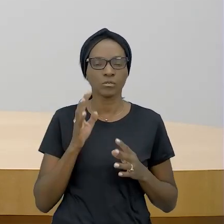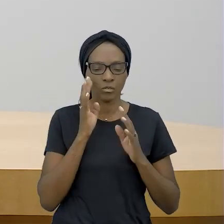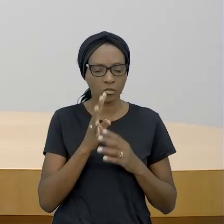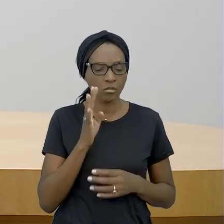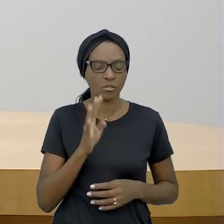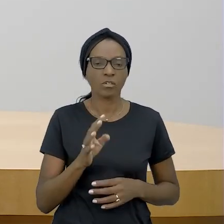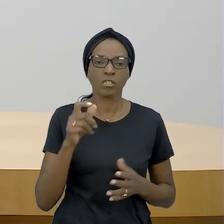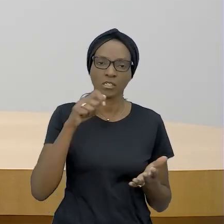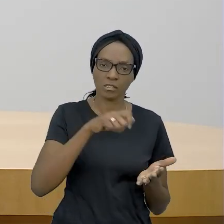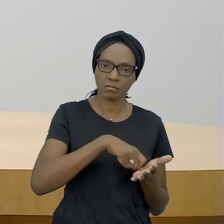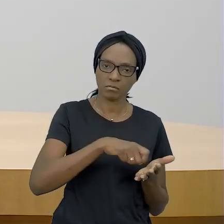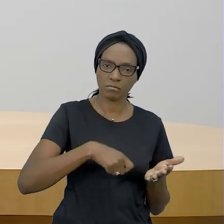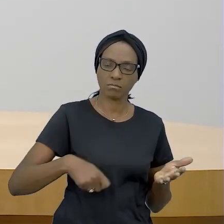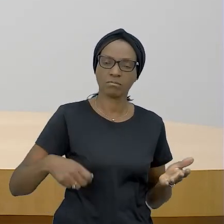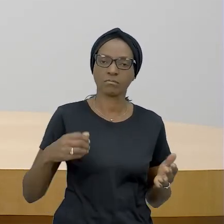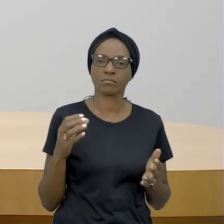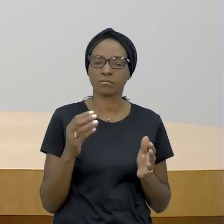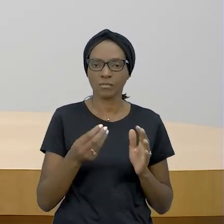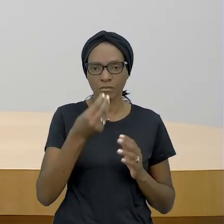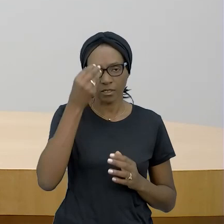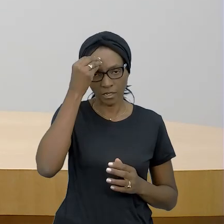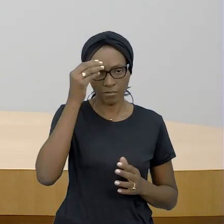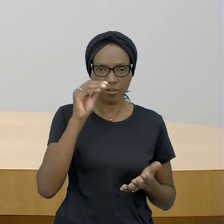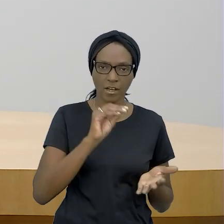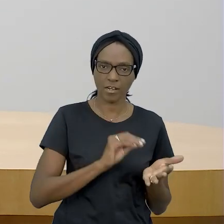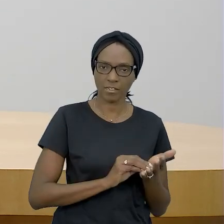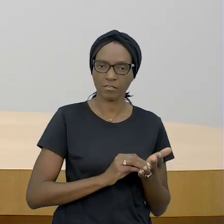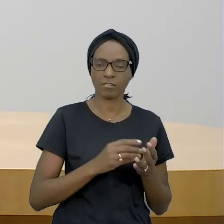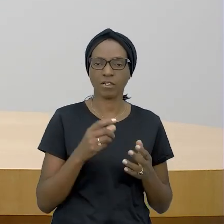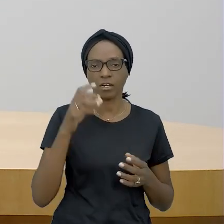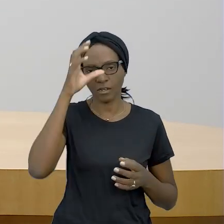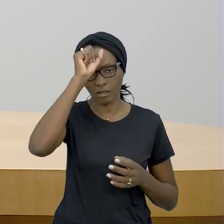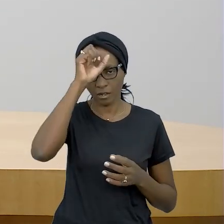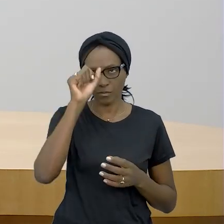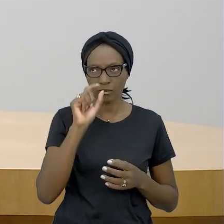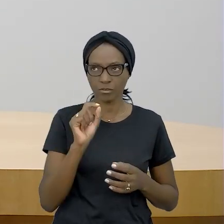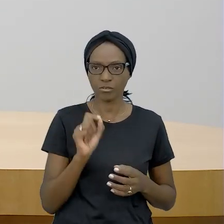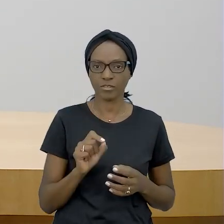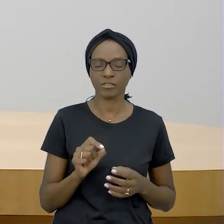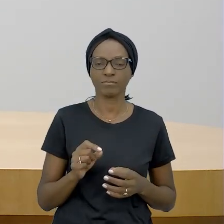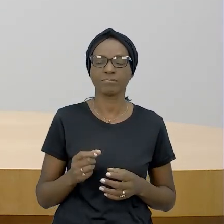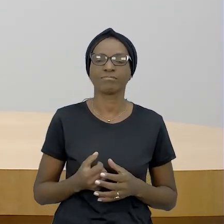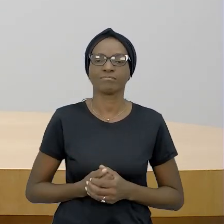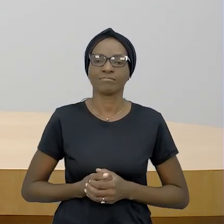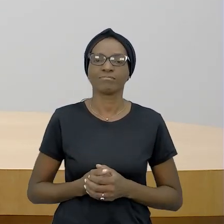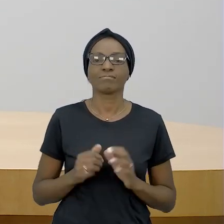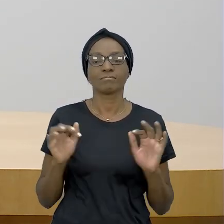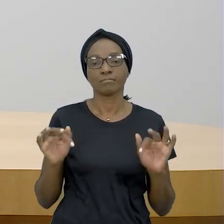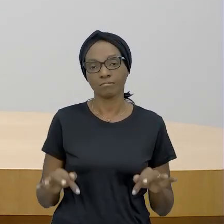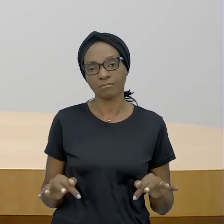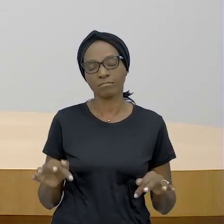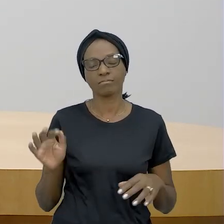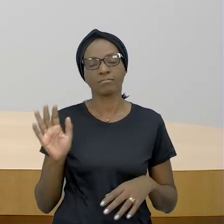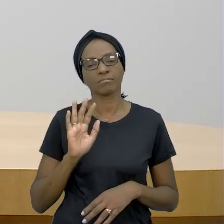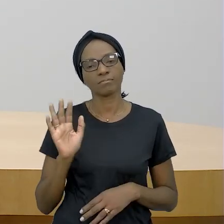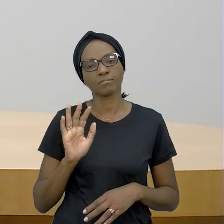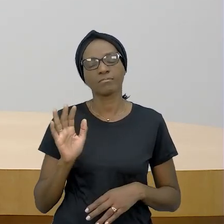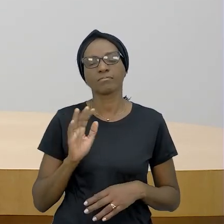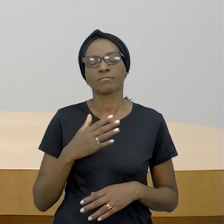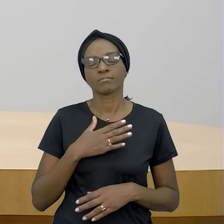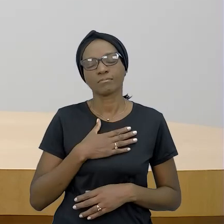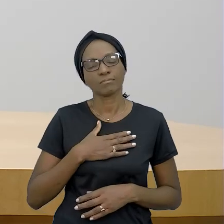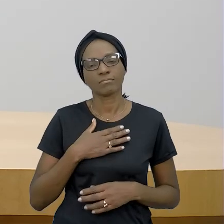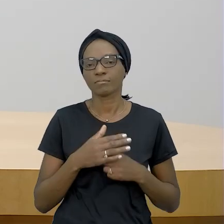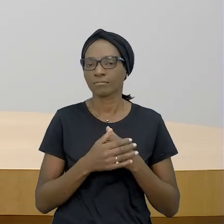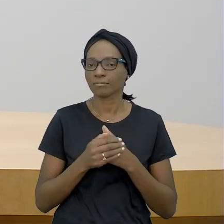registro efetivamente da aprendizagem de vocês. E me despeço de todas e todos com muito carinho.